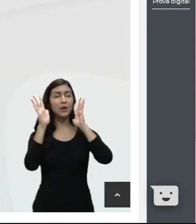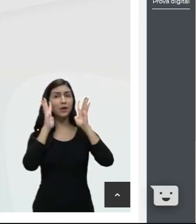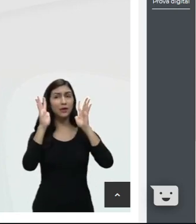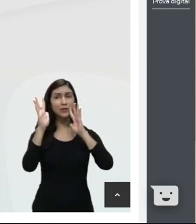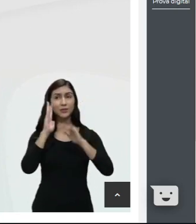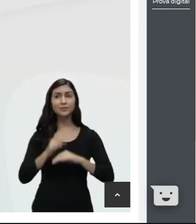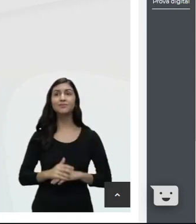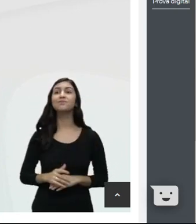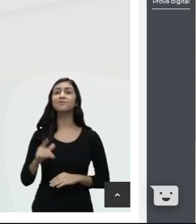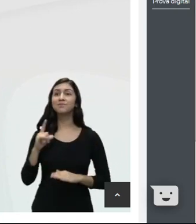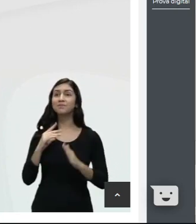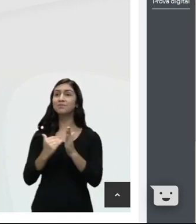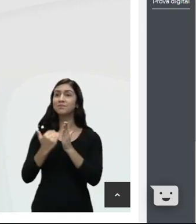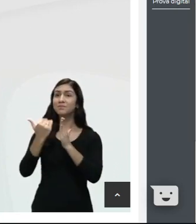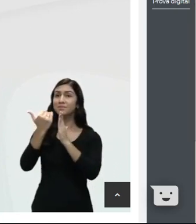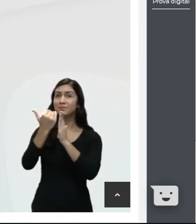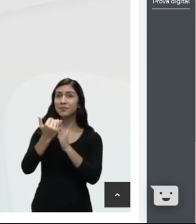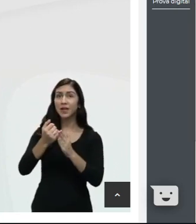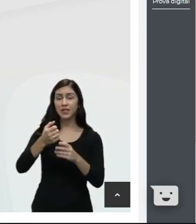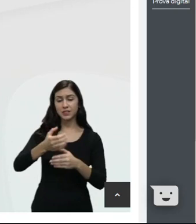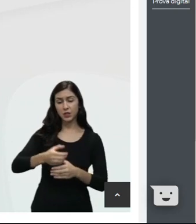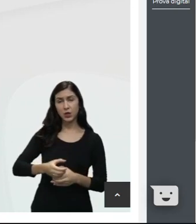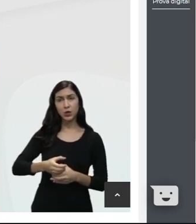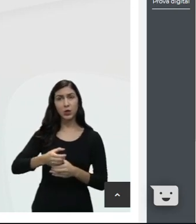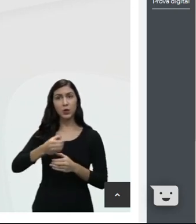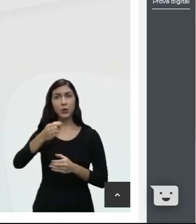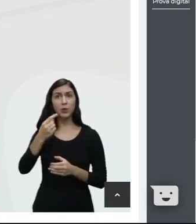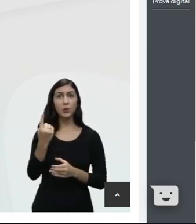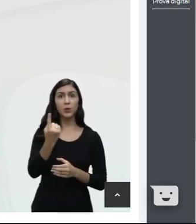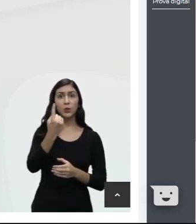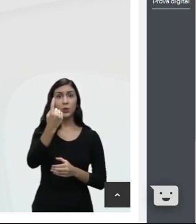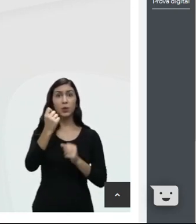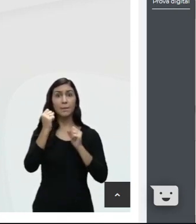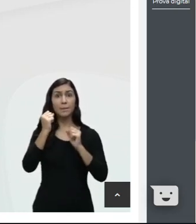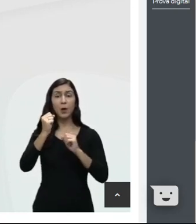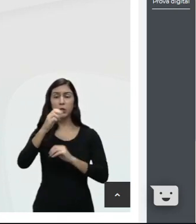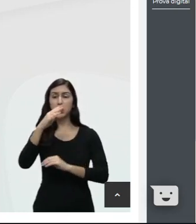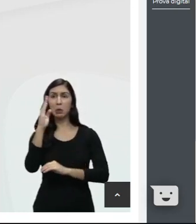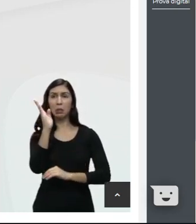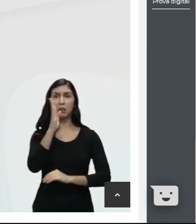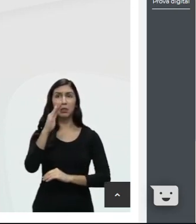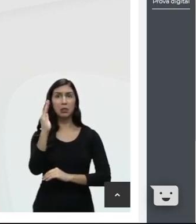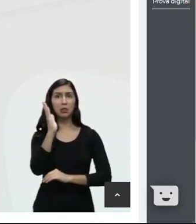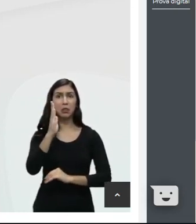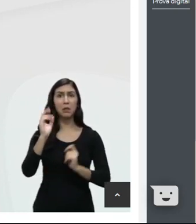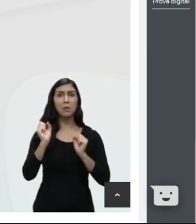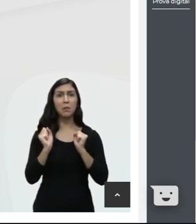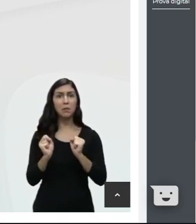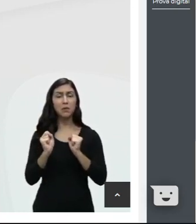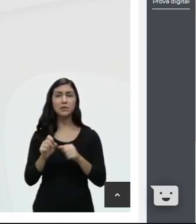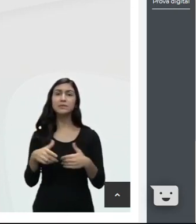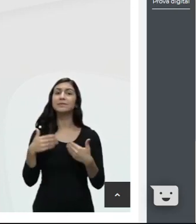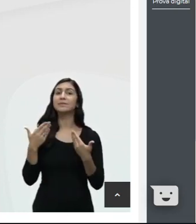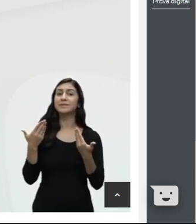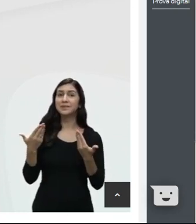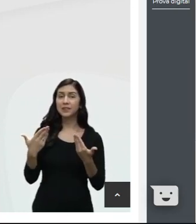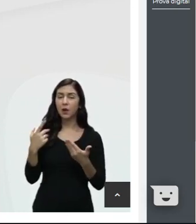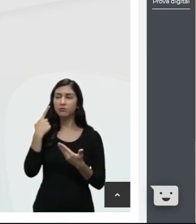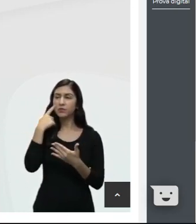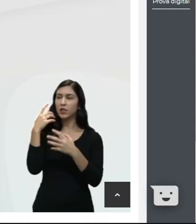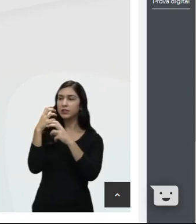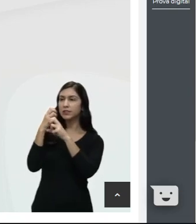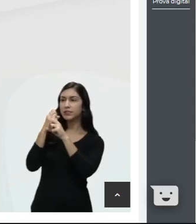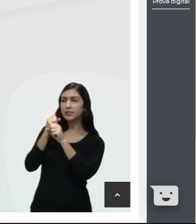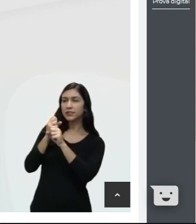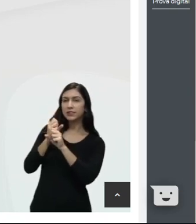imaginar, quanto maior a extensão da barra comprimida, maior a chance de flambagem lateral. Por isso, calcular o